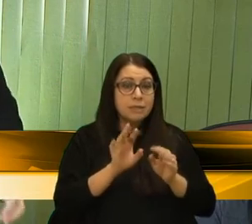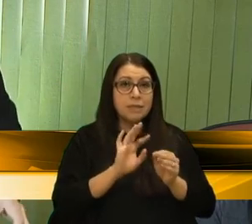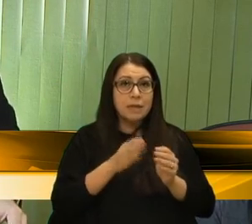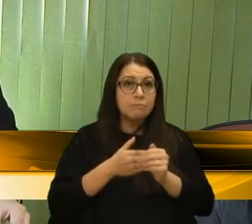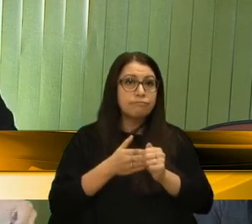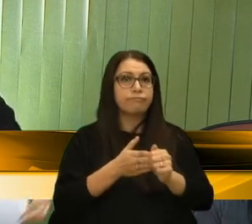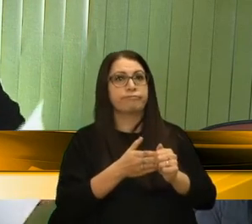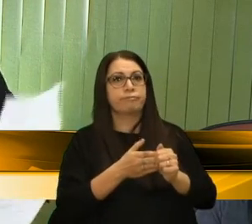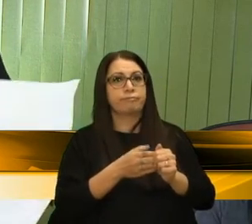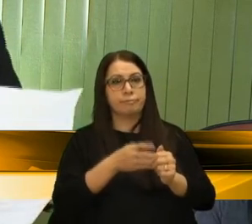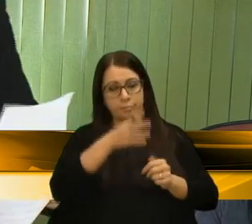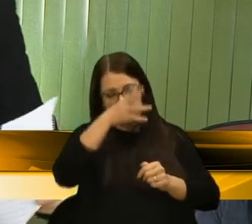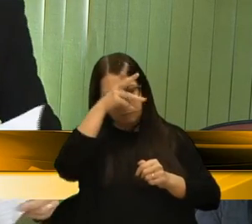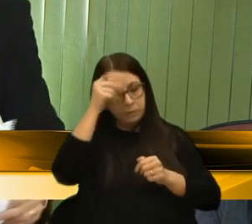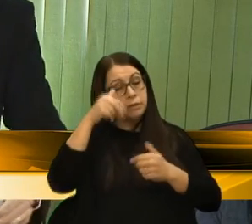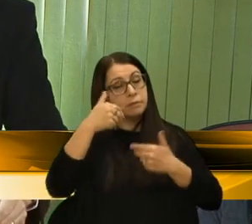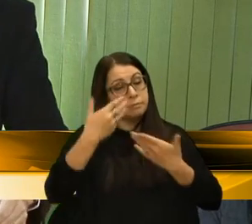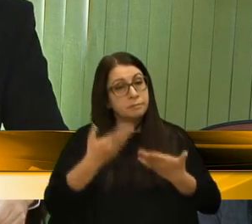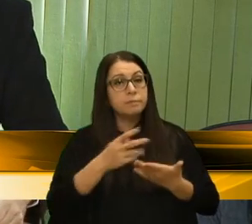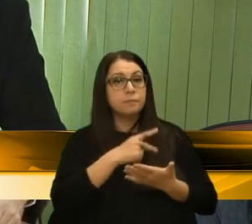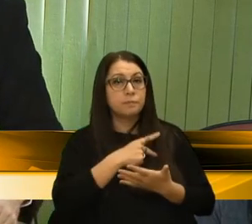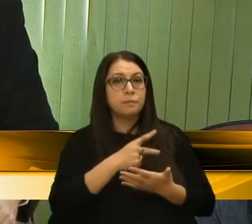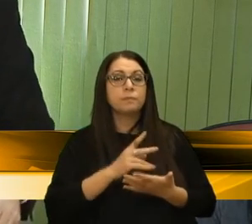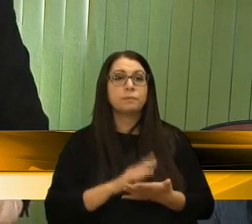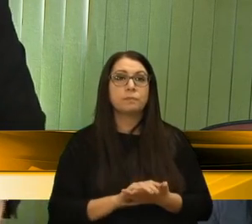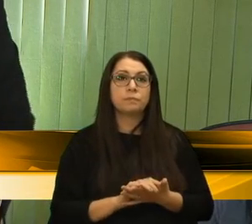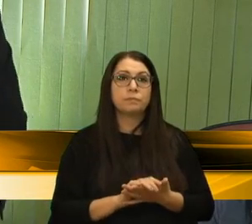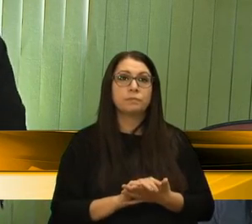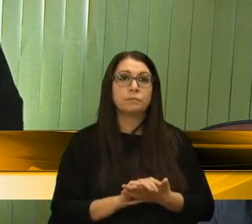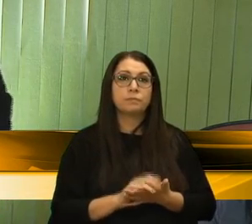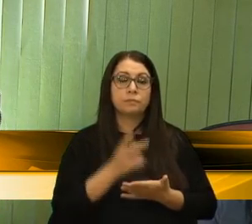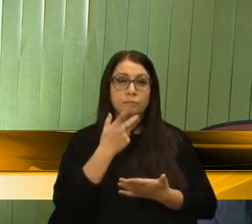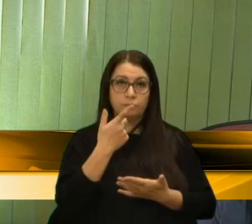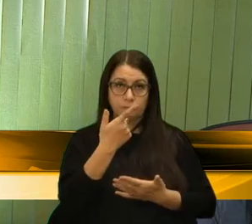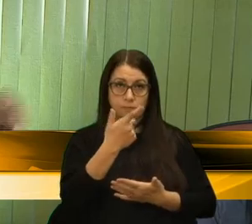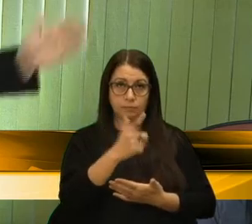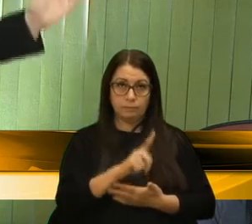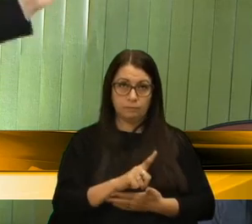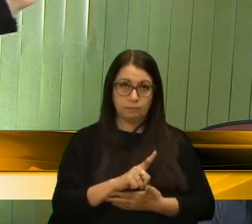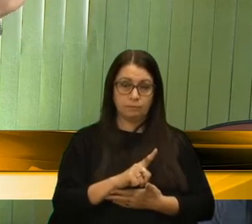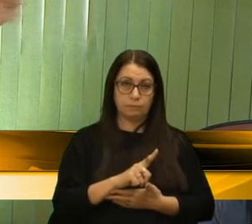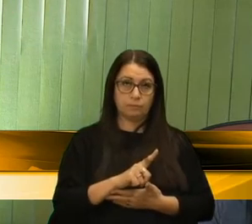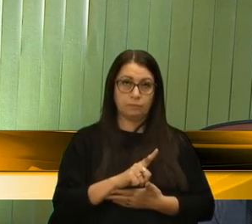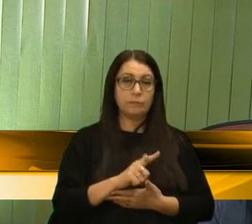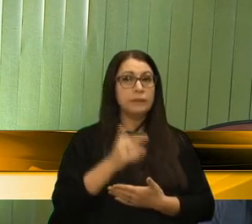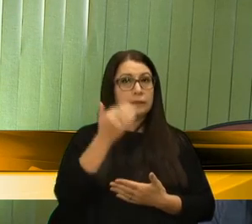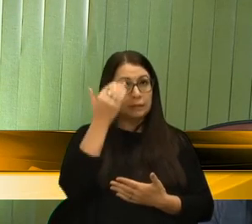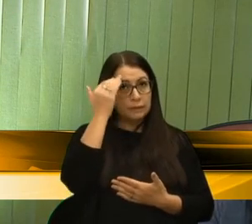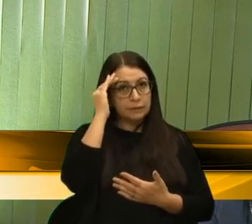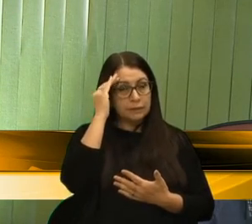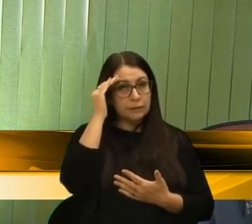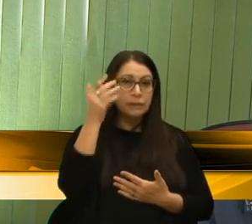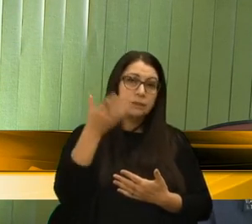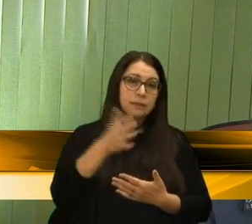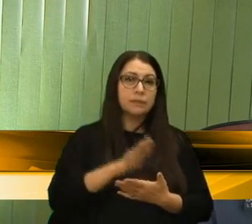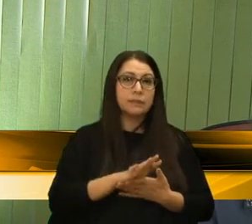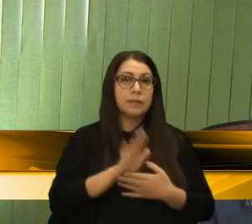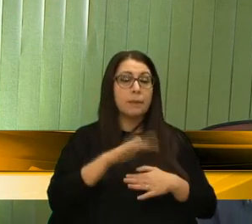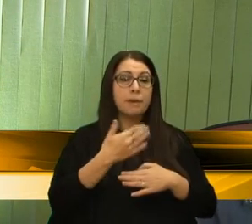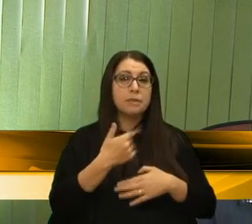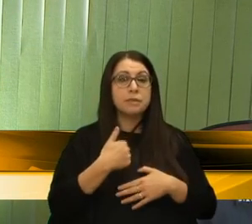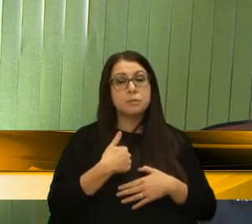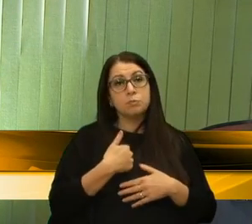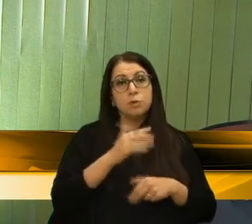o Poder Executivo. Então, presidente, reiterando entendo que é mais uma